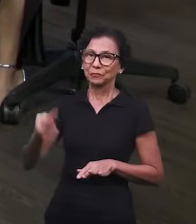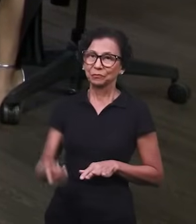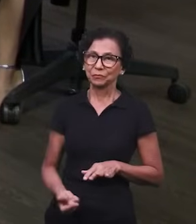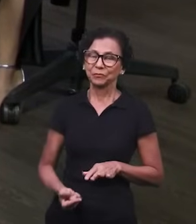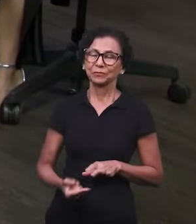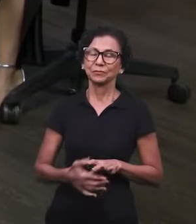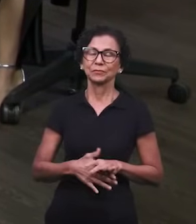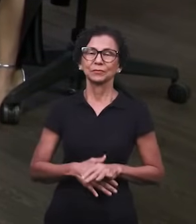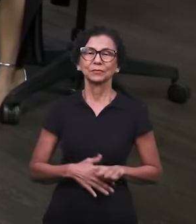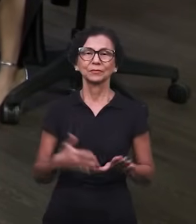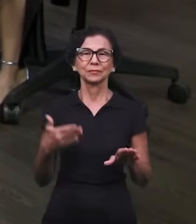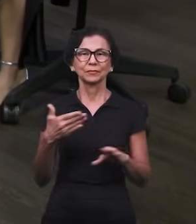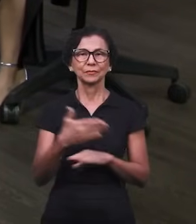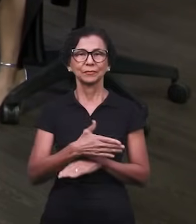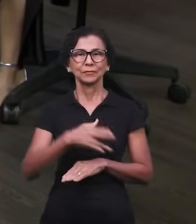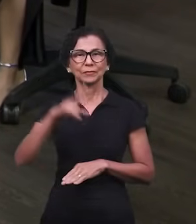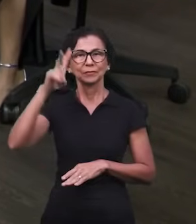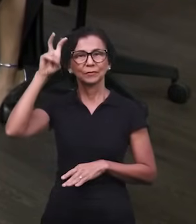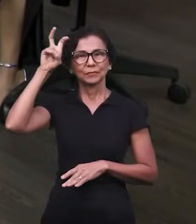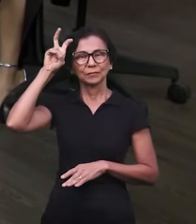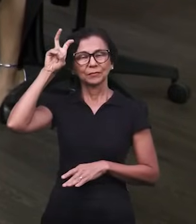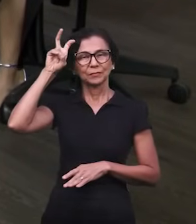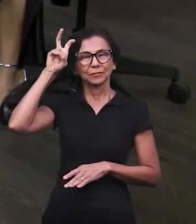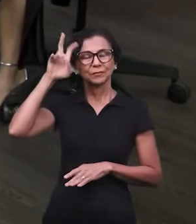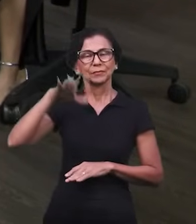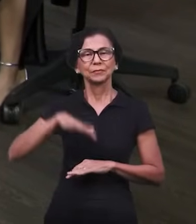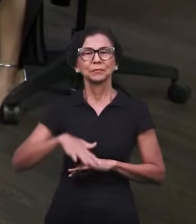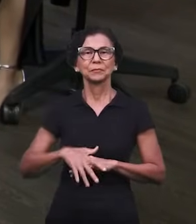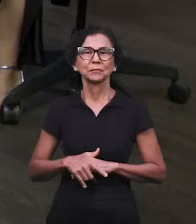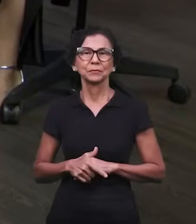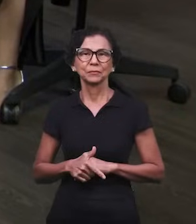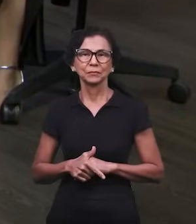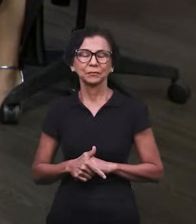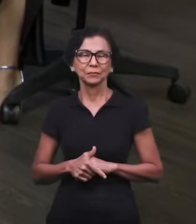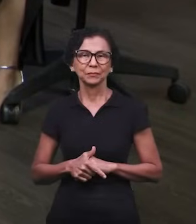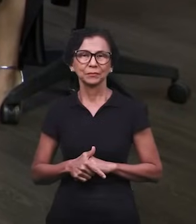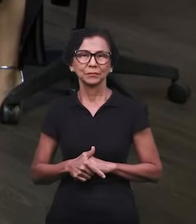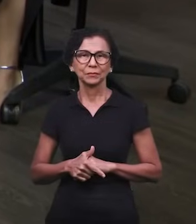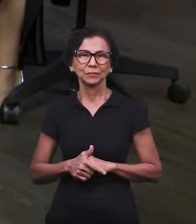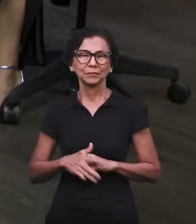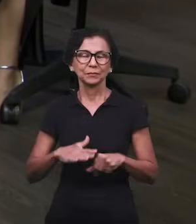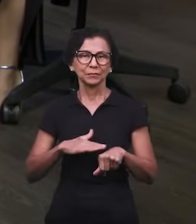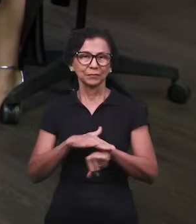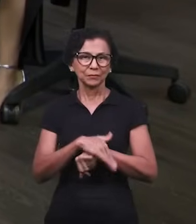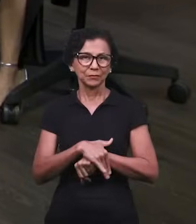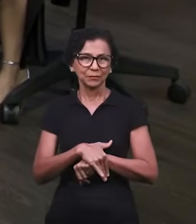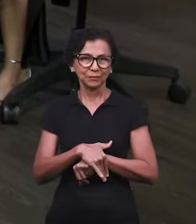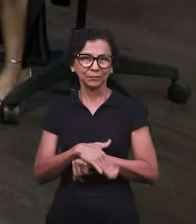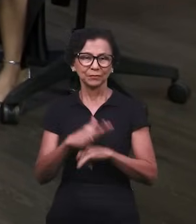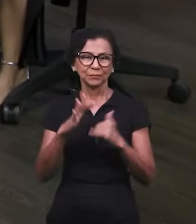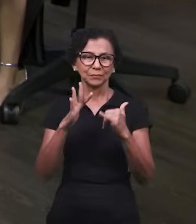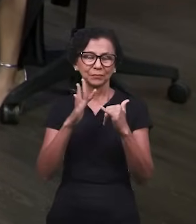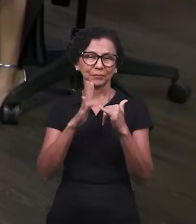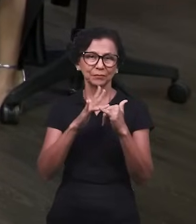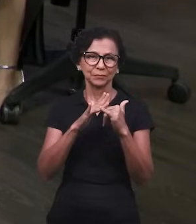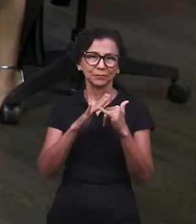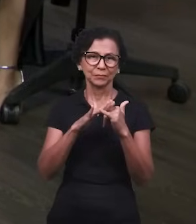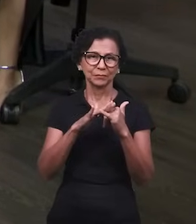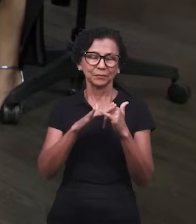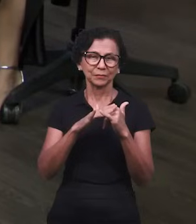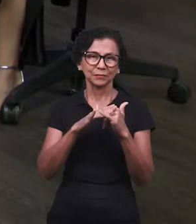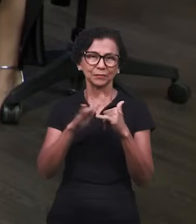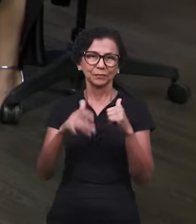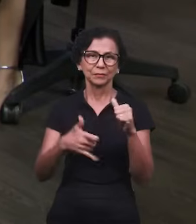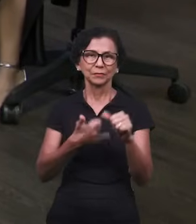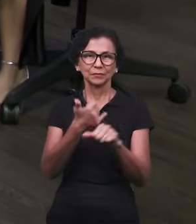O programa ele vai ao ar às quintas-feiras, né, após o culto da noite, pelo canal da Igreja Cristã Maranata, canal 126,